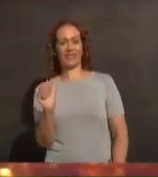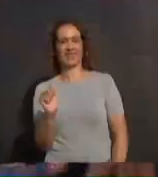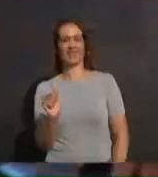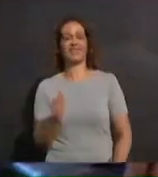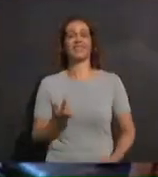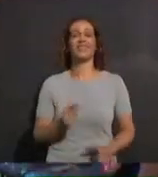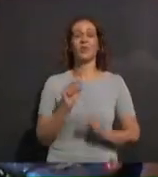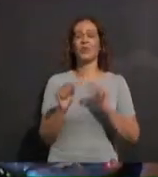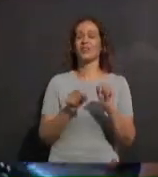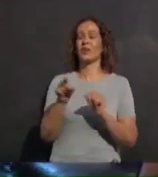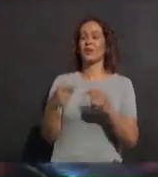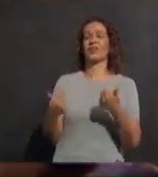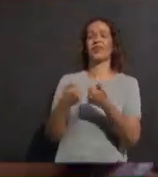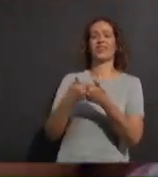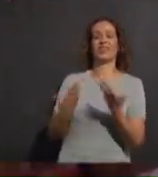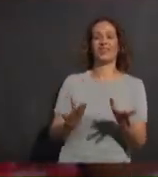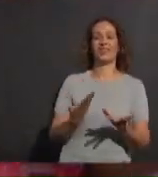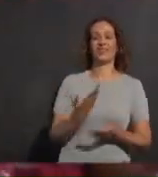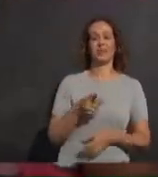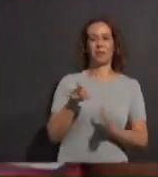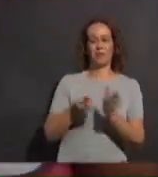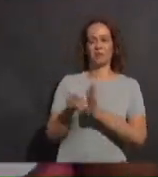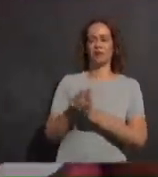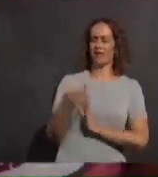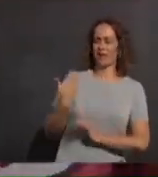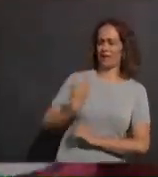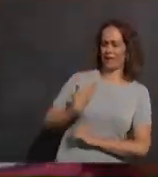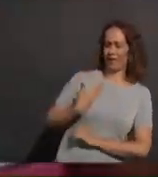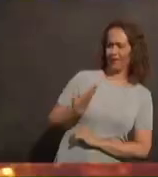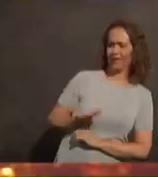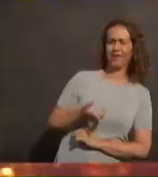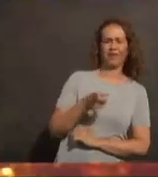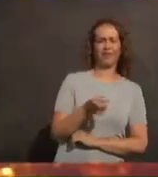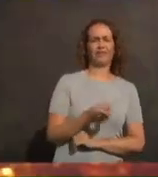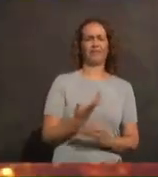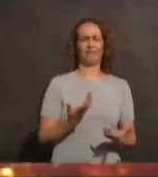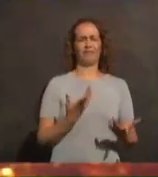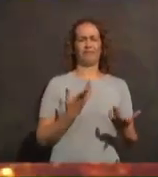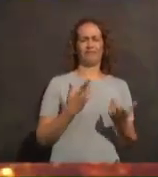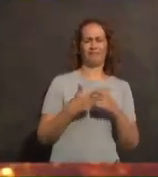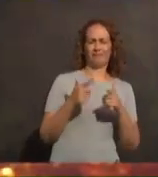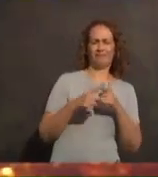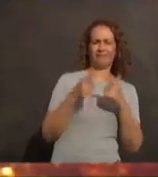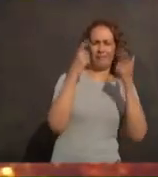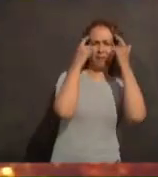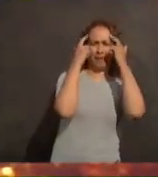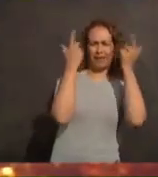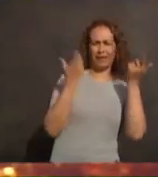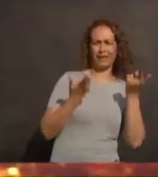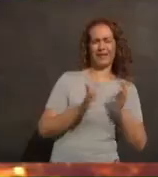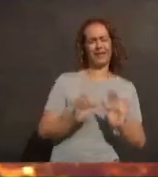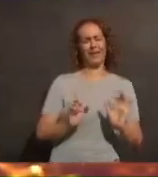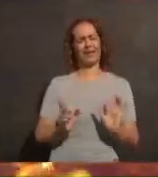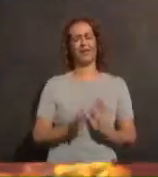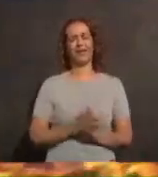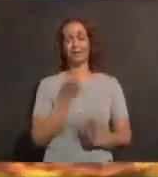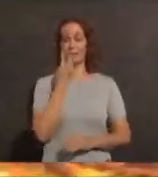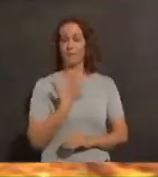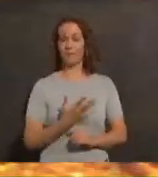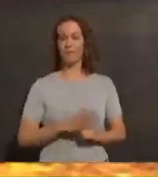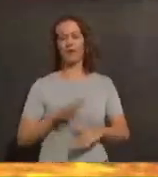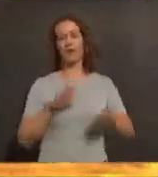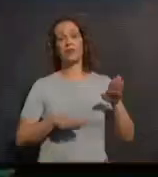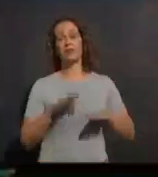dela? Você é amiga dela? Ela é perturbada, não é? Mas é a perturbação boa. Fala para quem está do lado, às vezes está te faltando